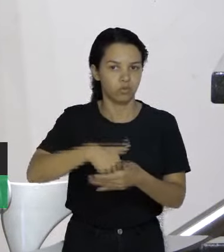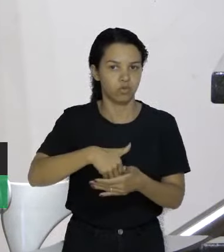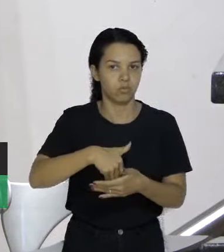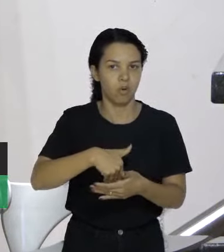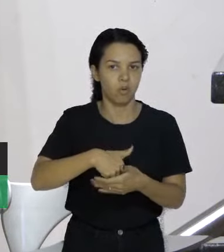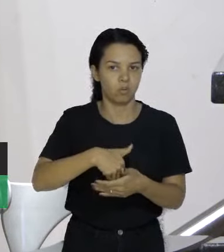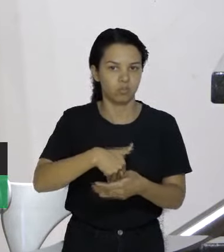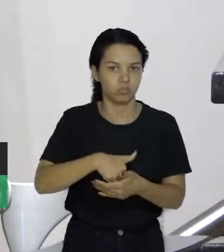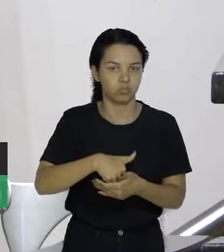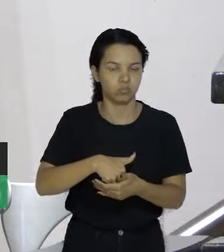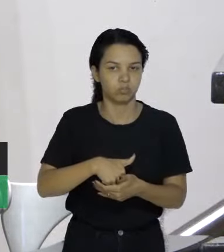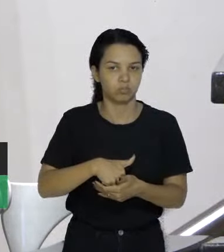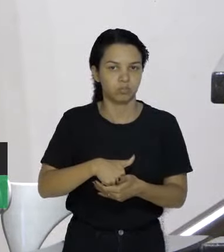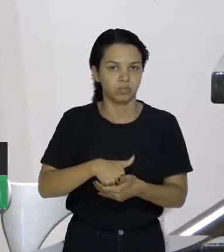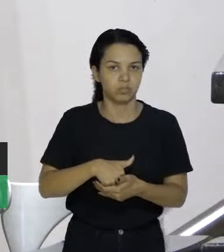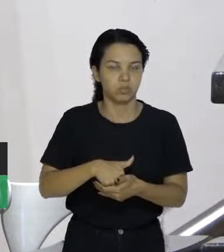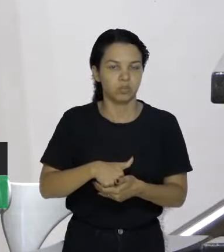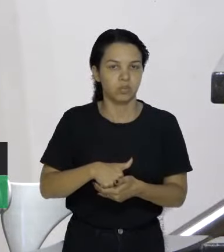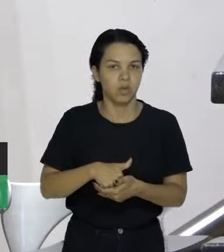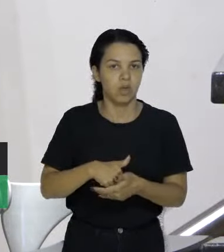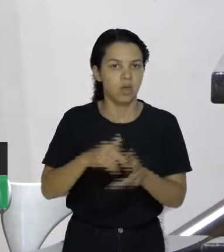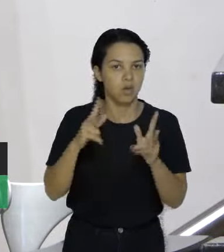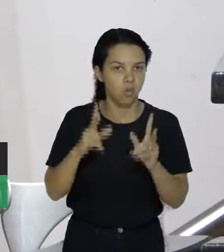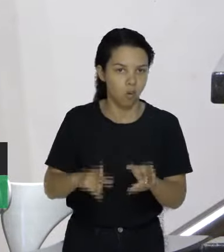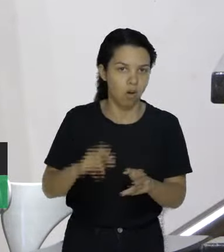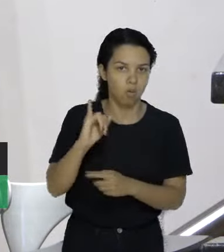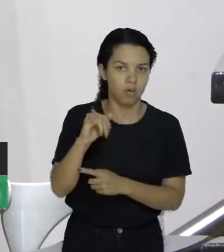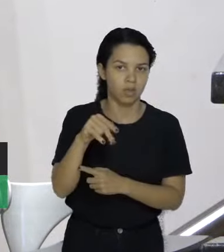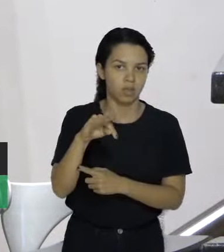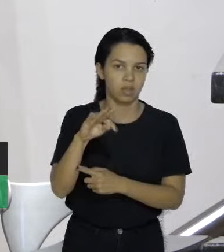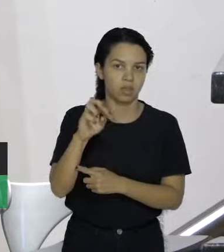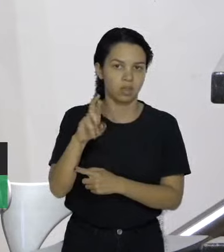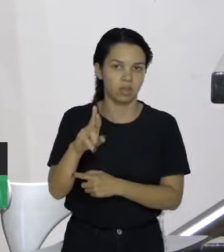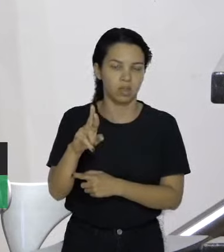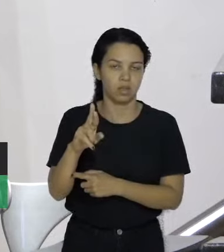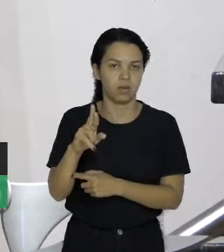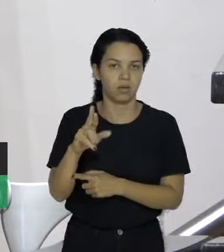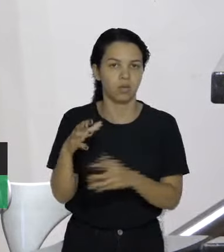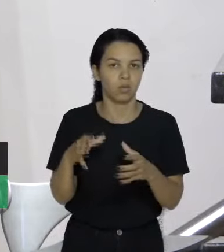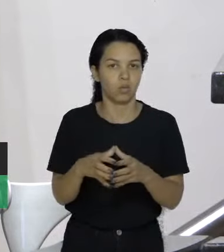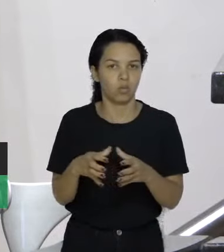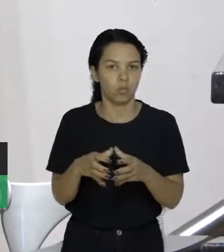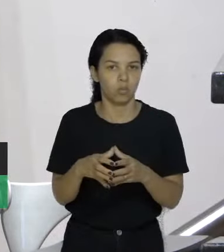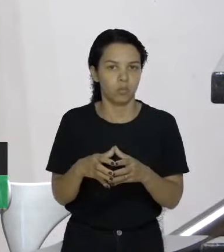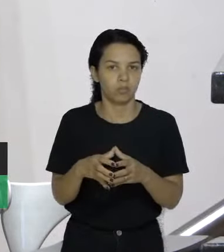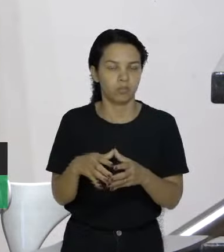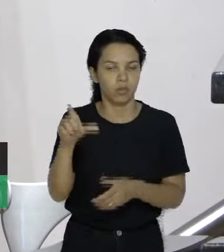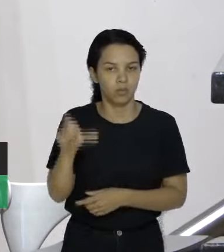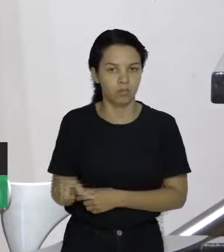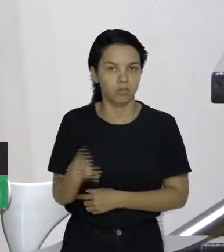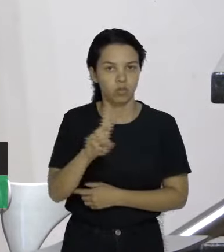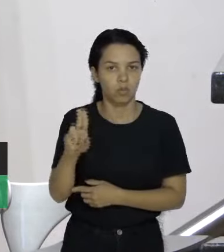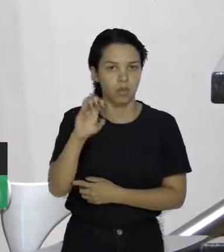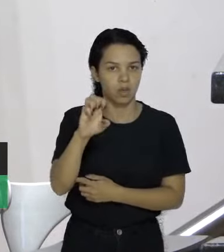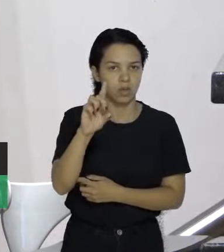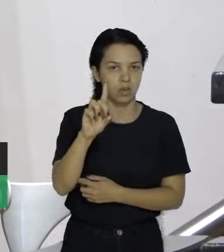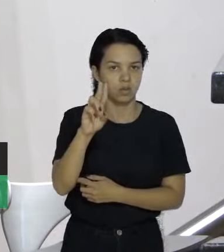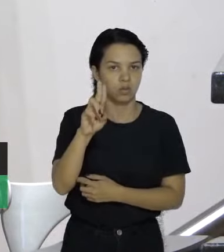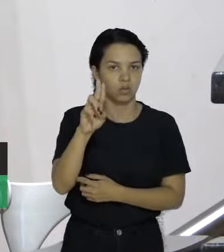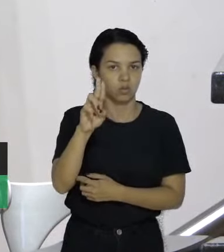do time do Inter trata-se do Eduardo ele era conhecido como